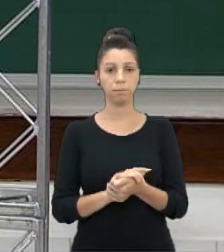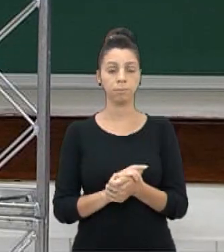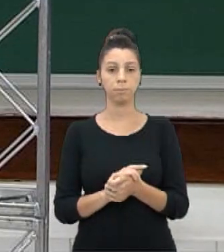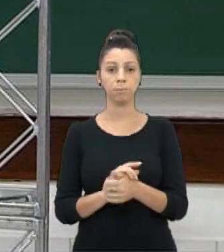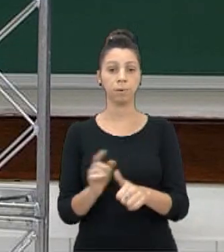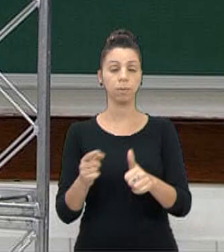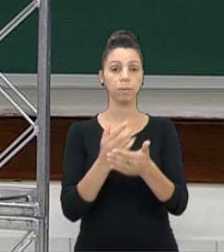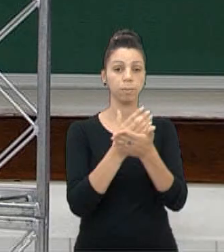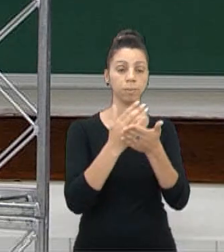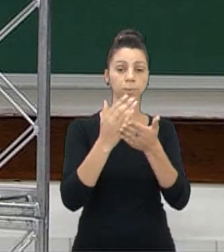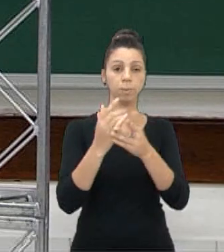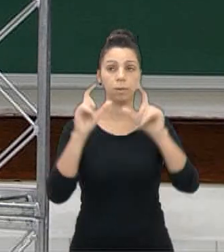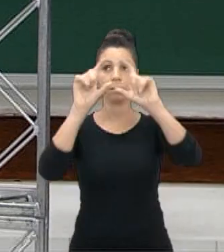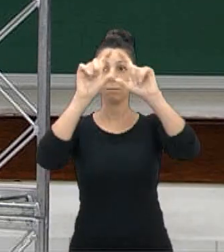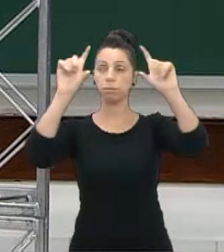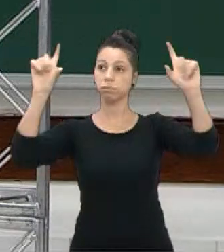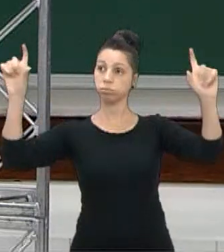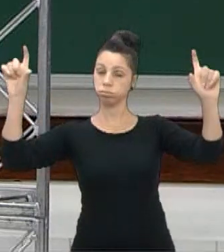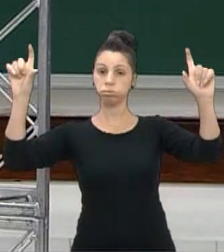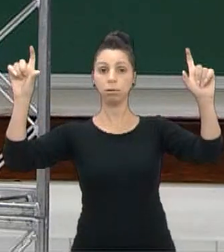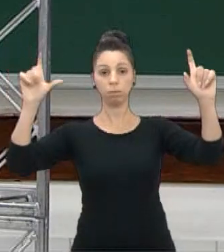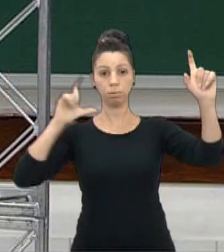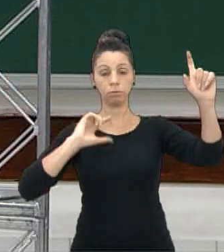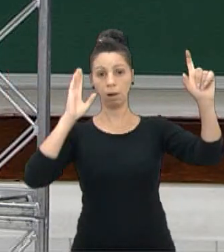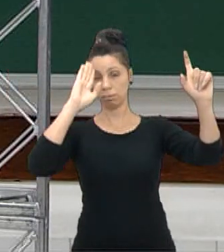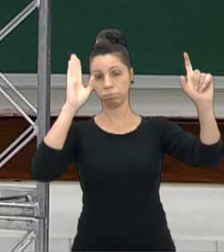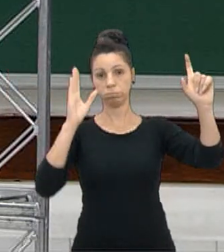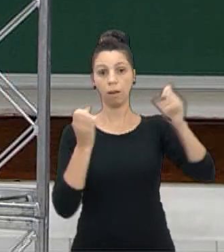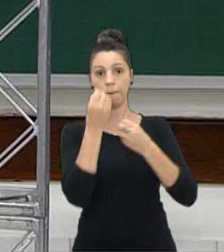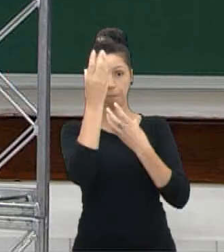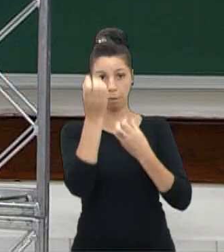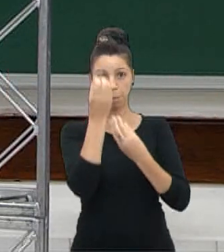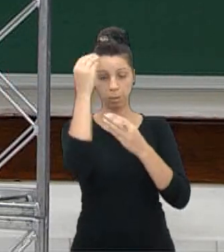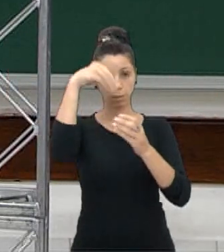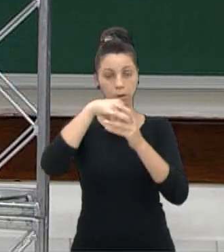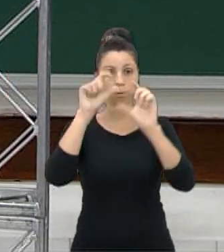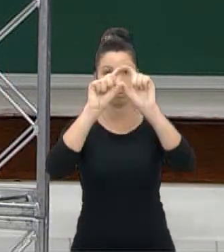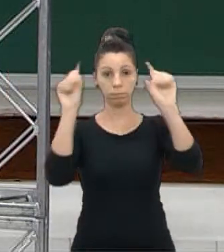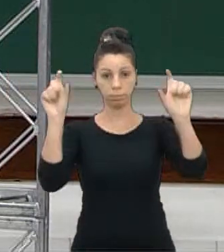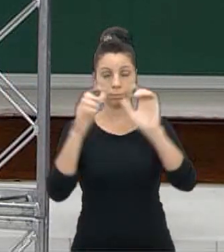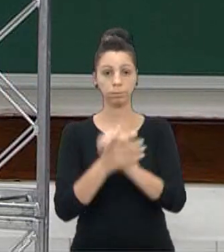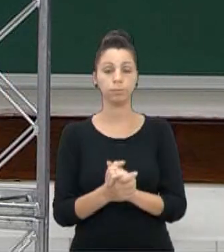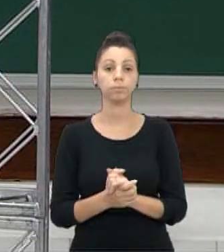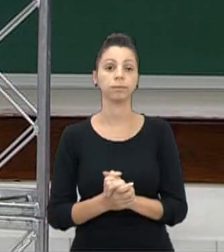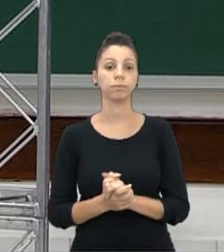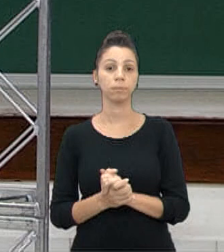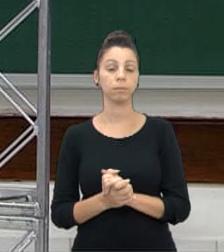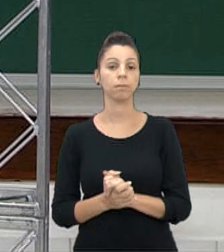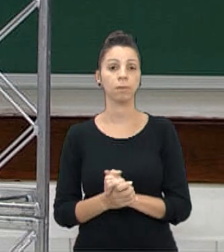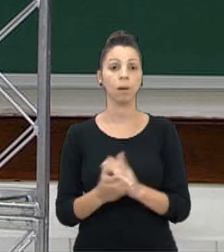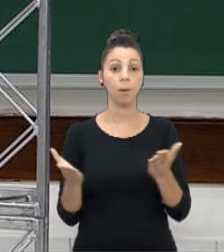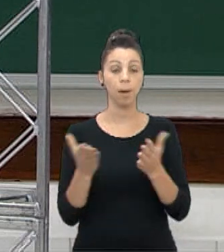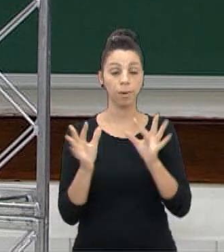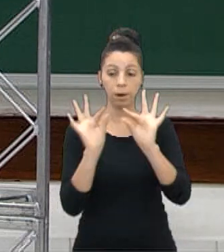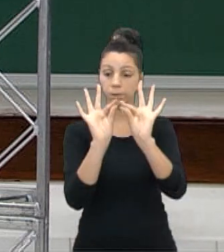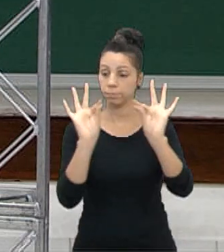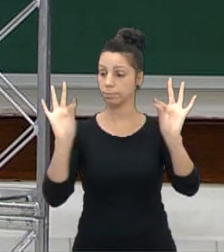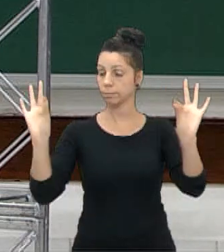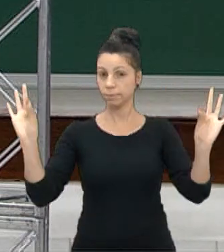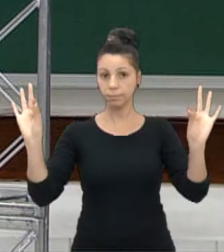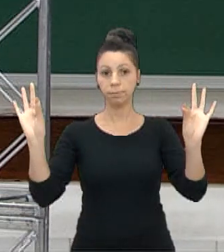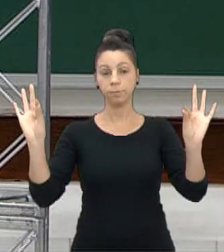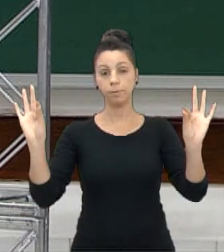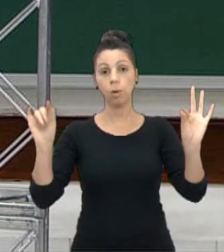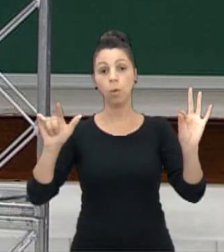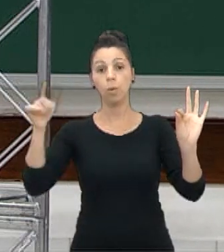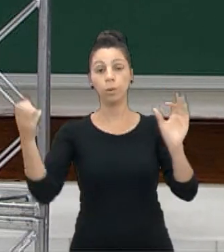início do seu enunciado uma equaçãozinha? E agora a gente determinou pela distância que foi nos dada mais uma